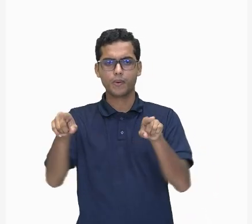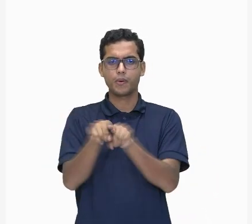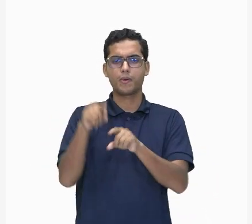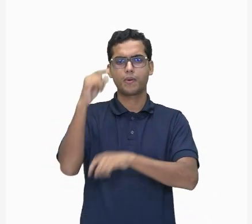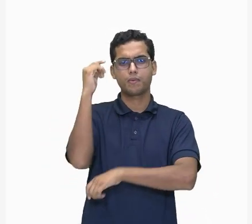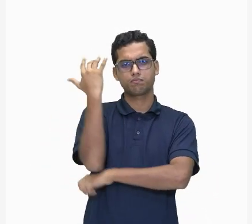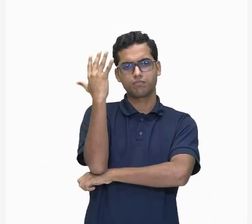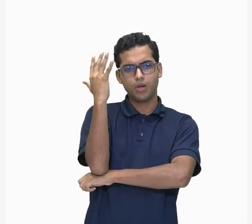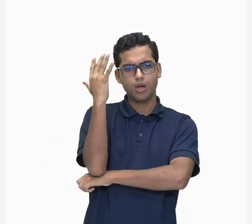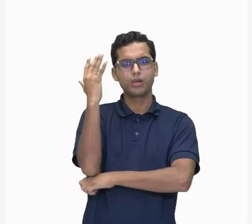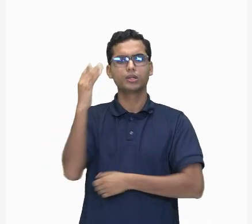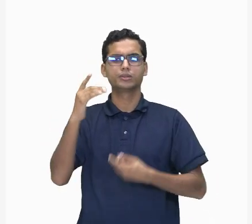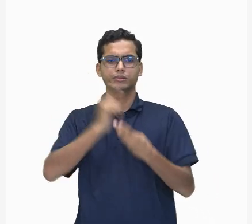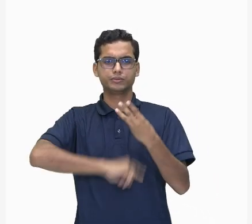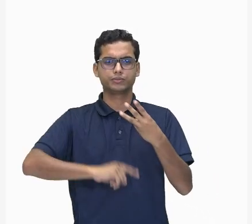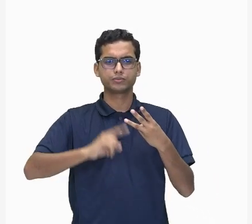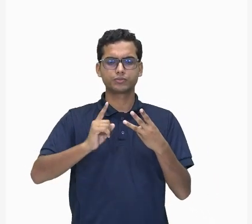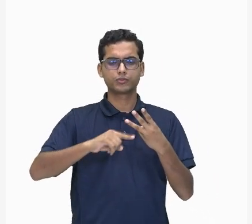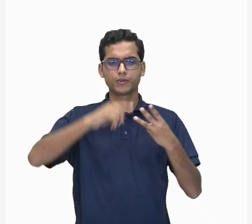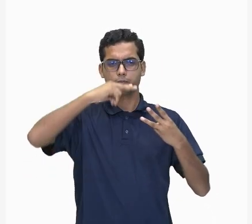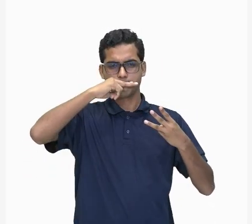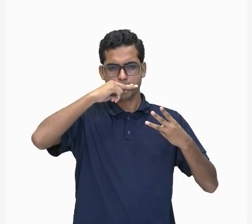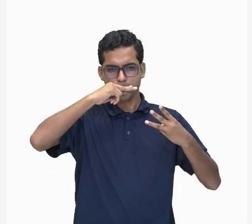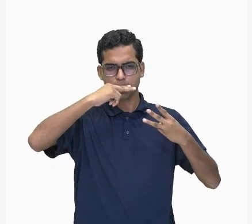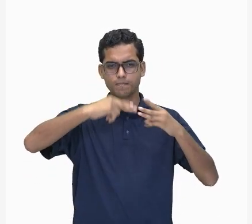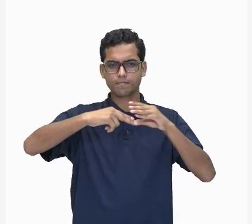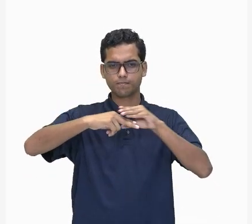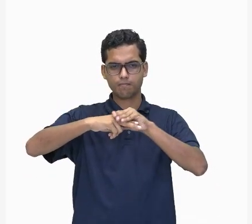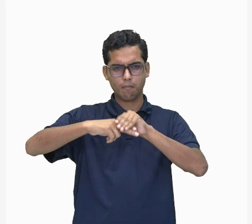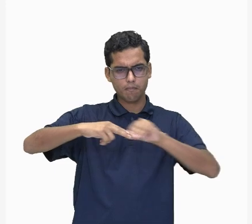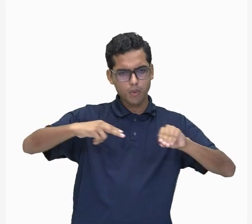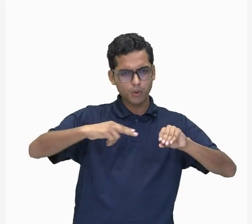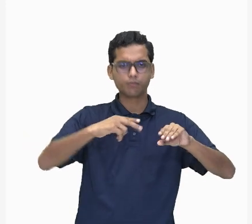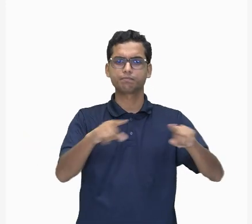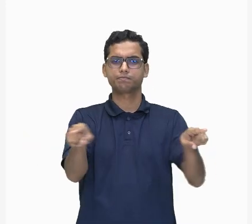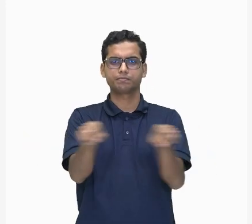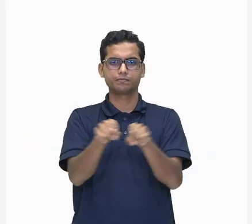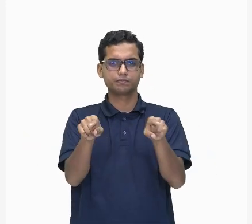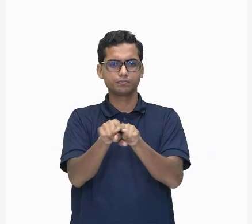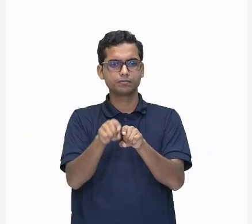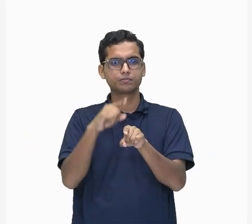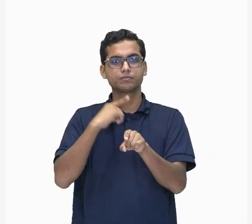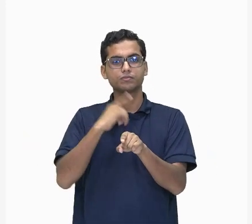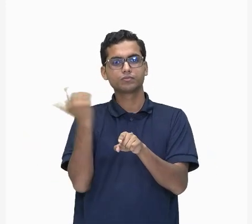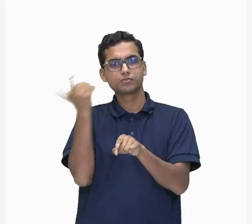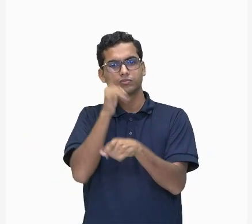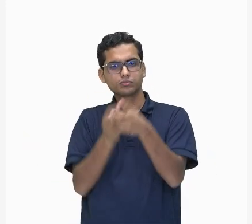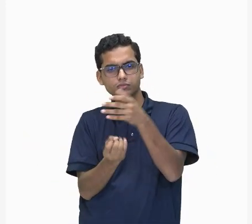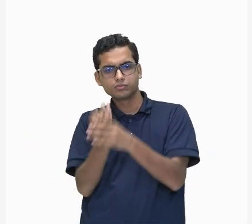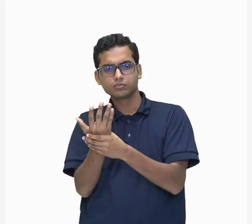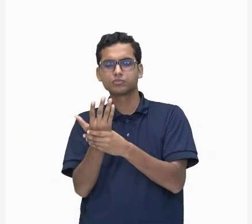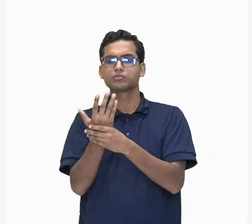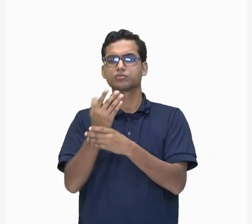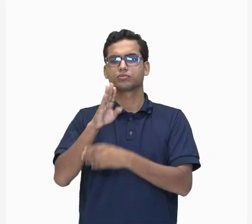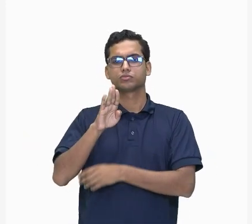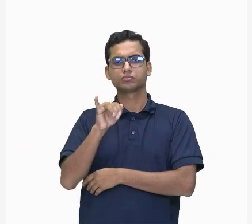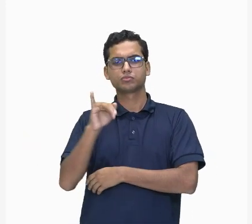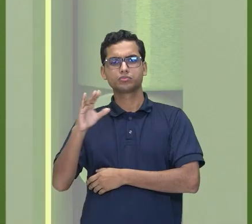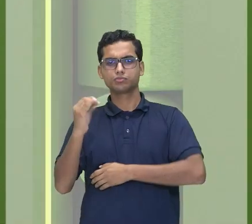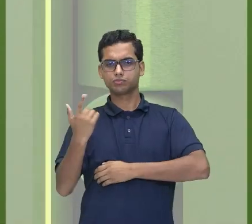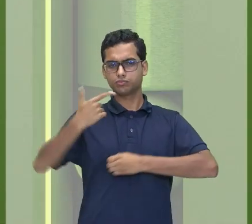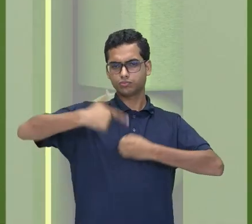biomassa também é utilizada para a produção de biocombustíveis, como o etanol. Então, aqueles restos de vegetais, né,